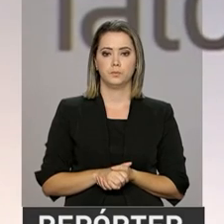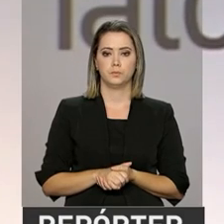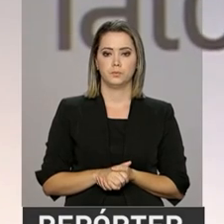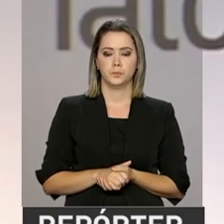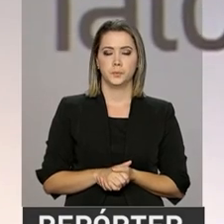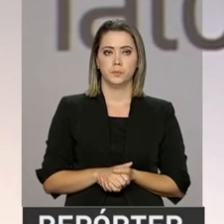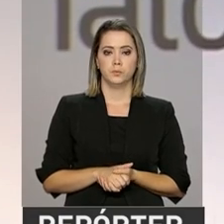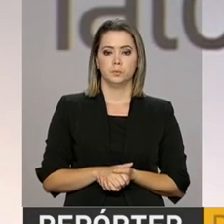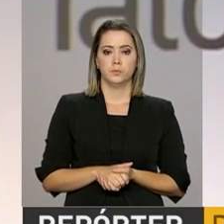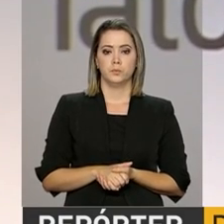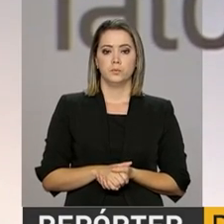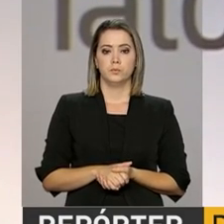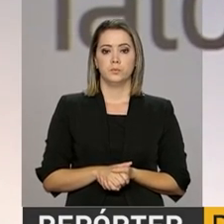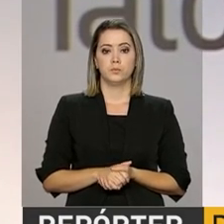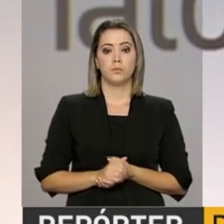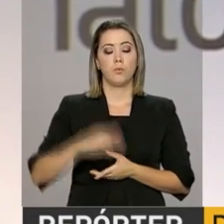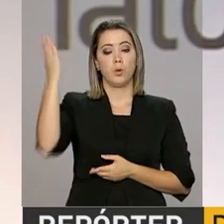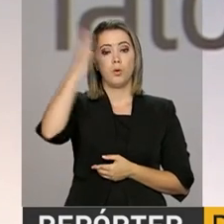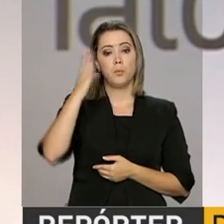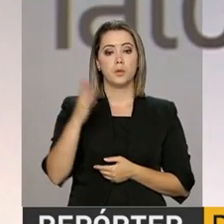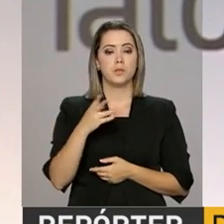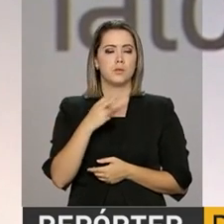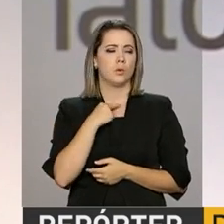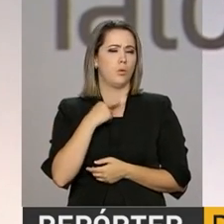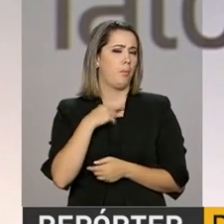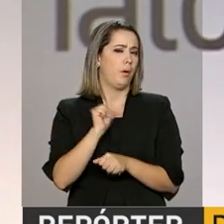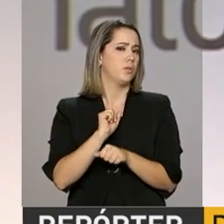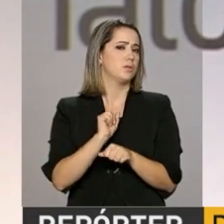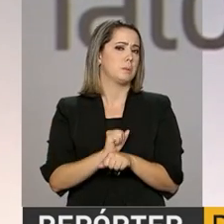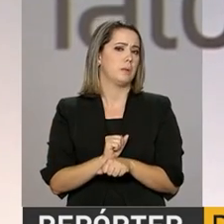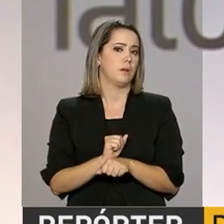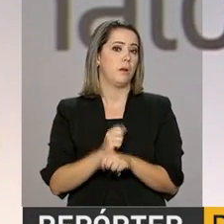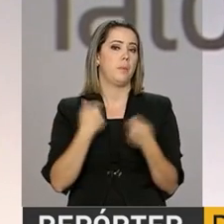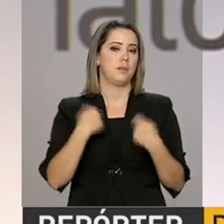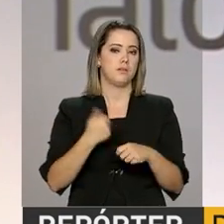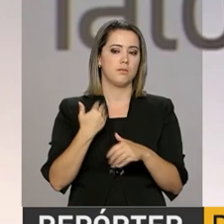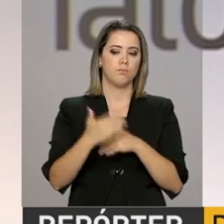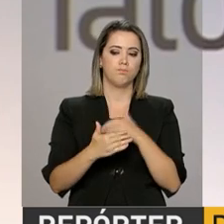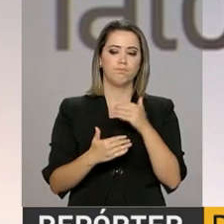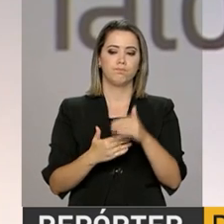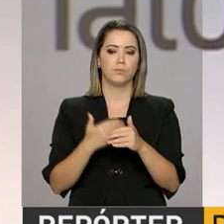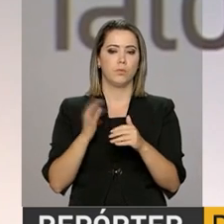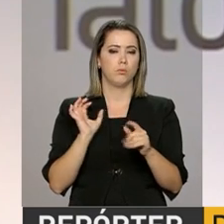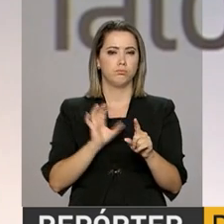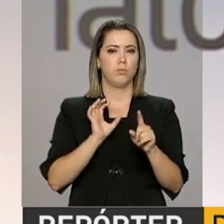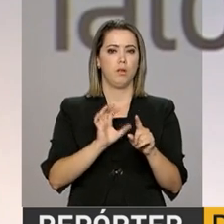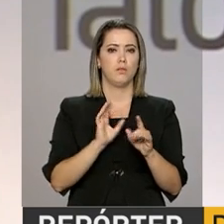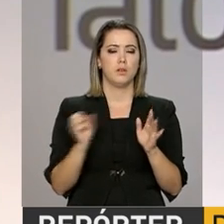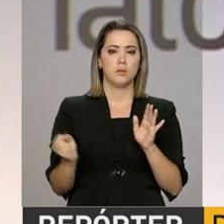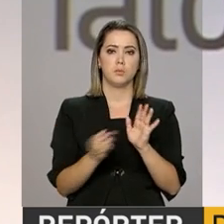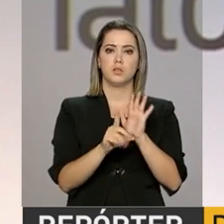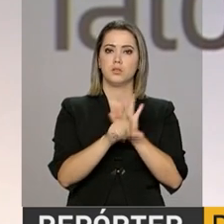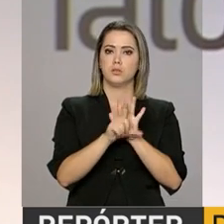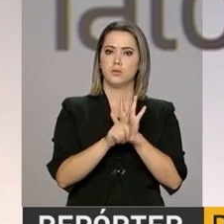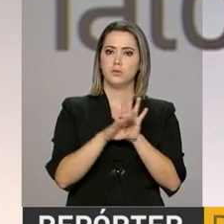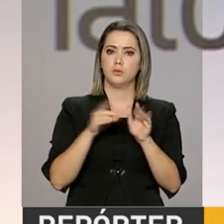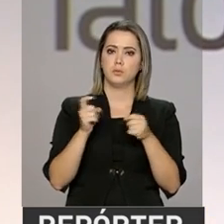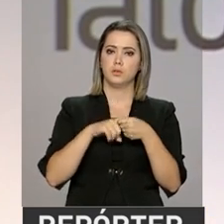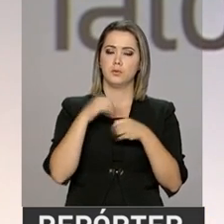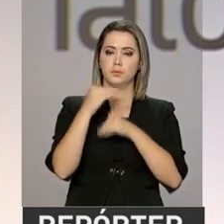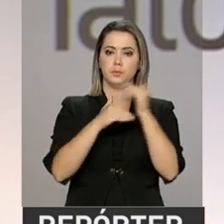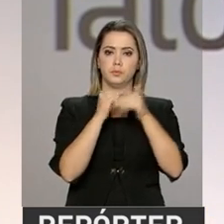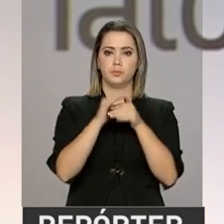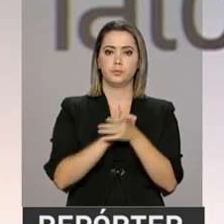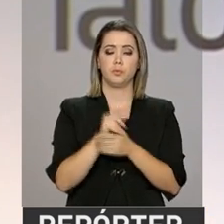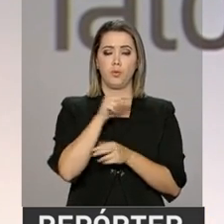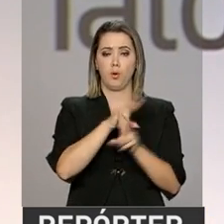Brasil não pode parar temos que continuar pelas Reformas e pela retomada do crescimento